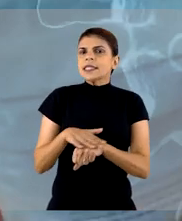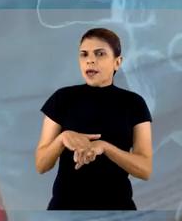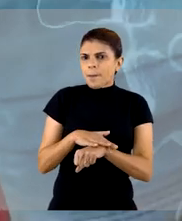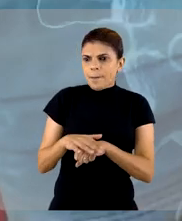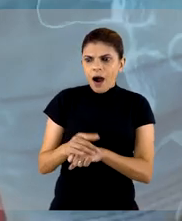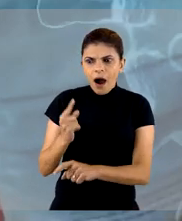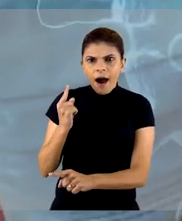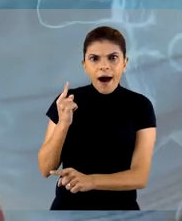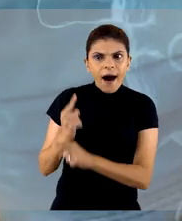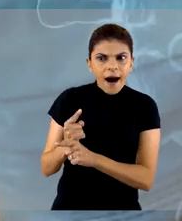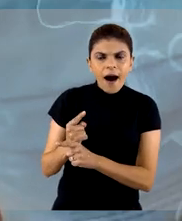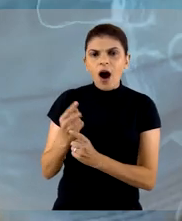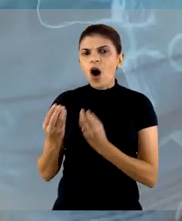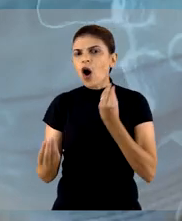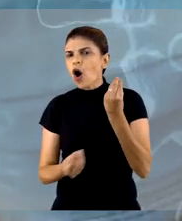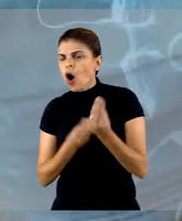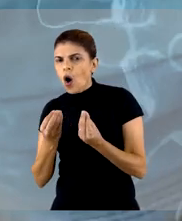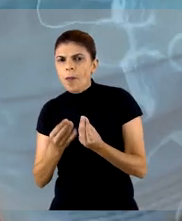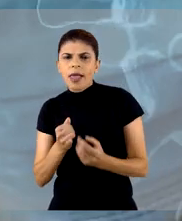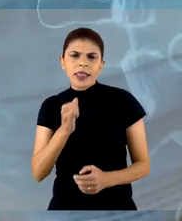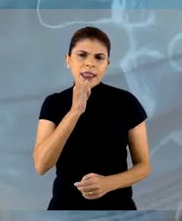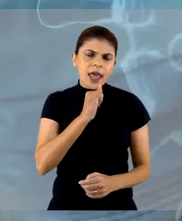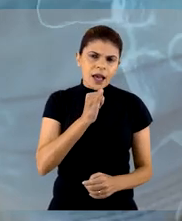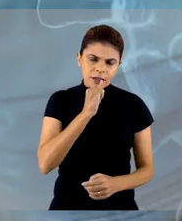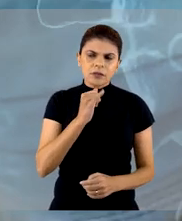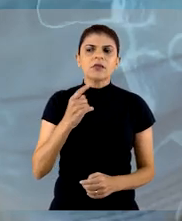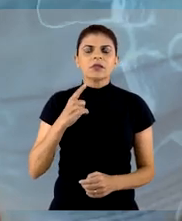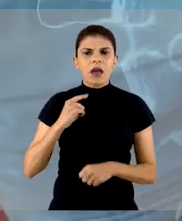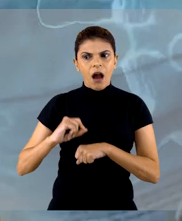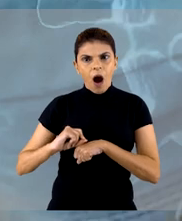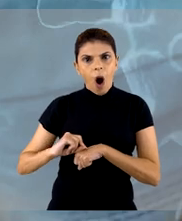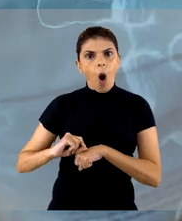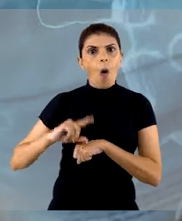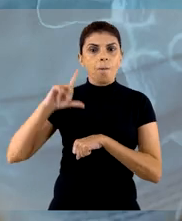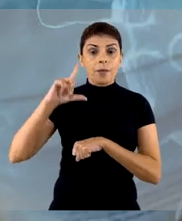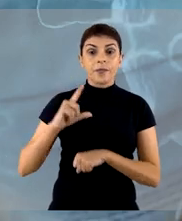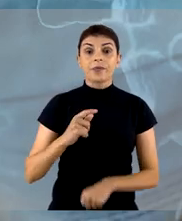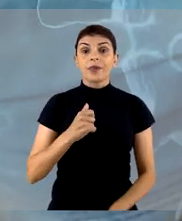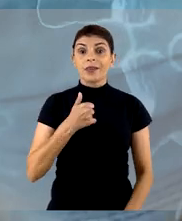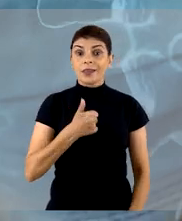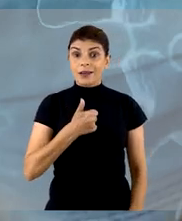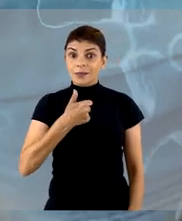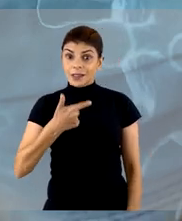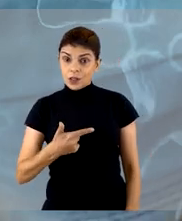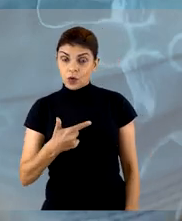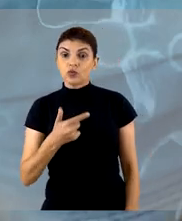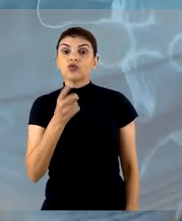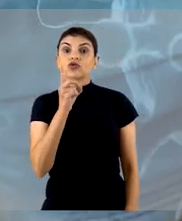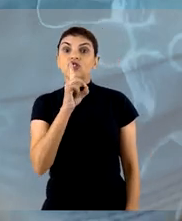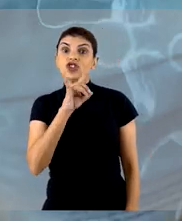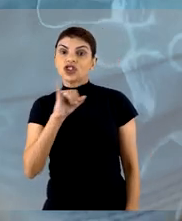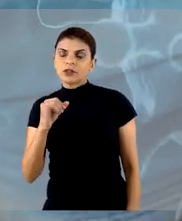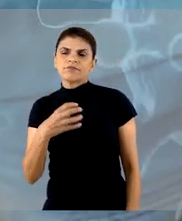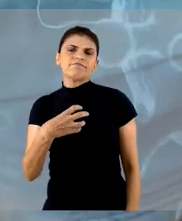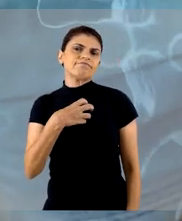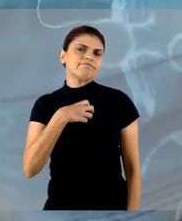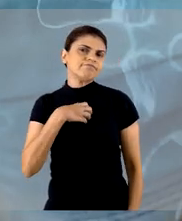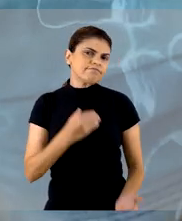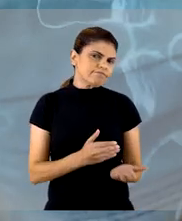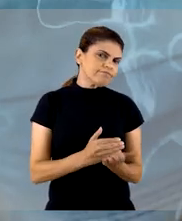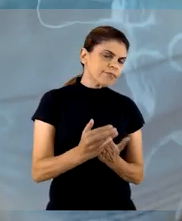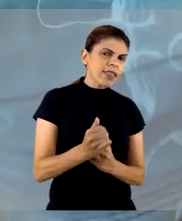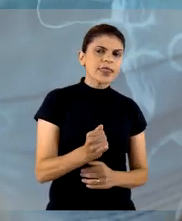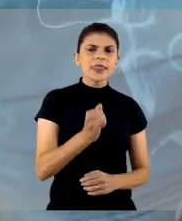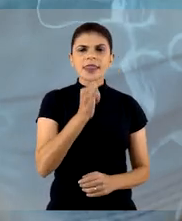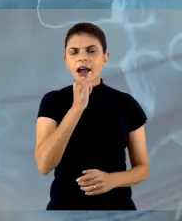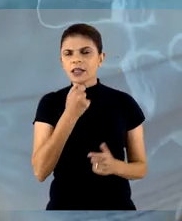sensibilidade da detecção através do teste PCR aumenta bastante. A partir do 12º dia da apresentação dos sintomas iniciais, os